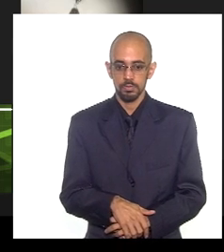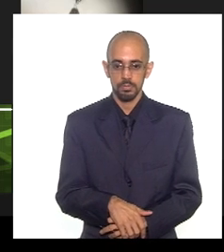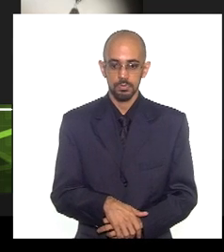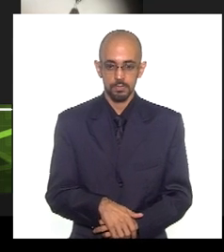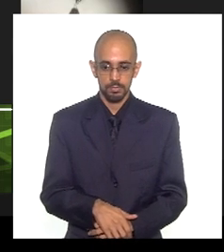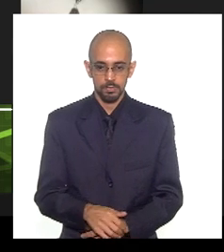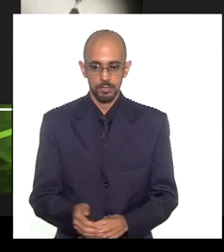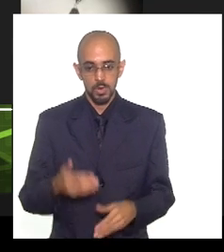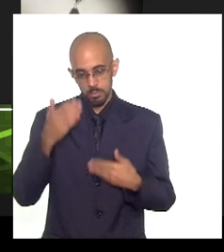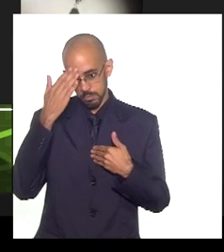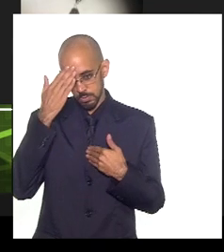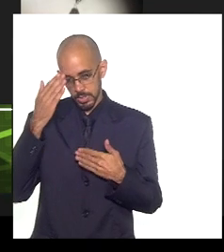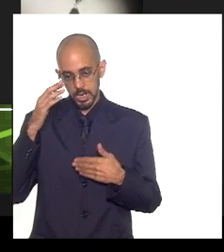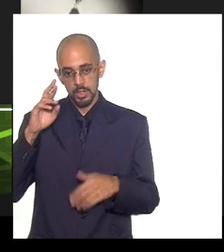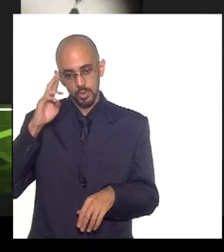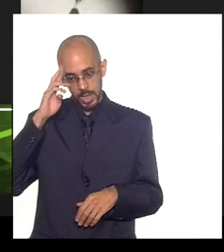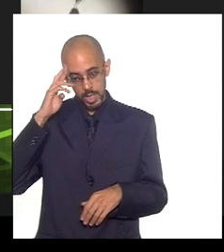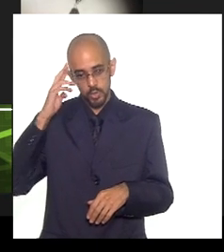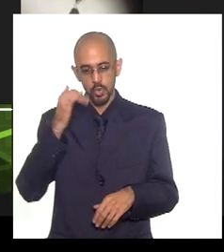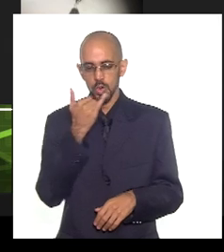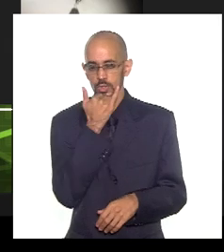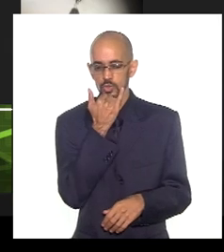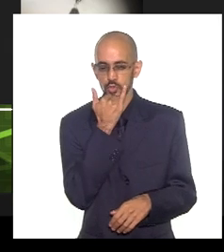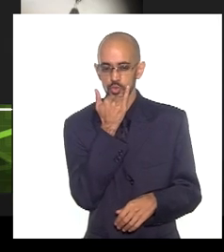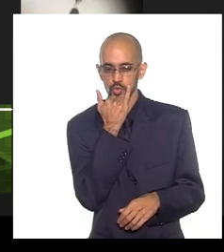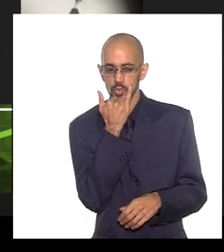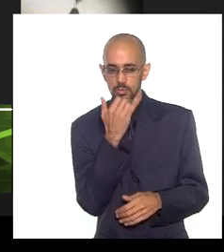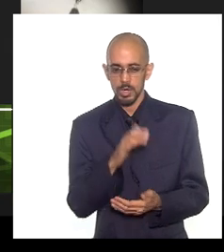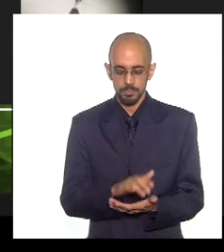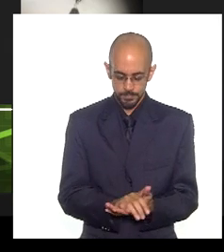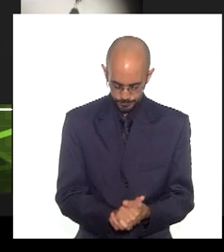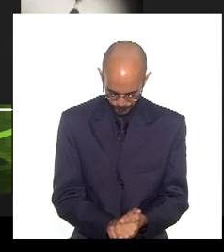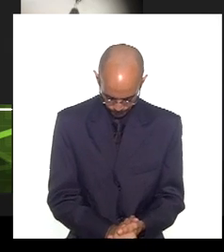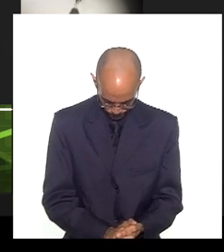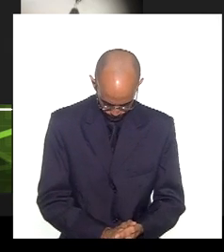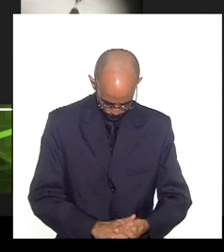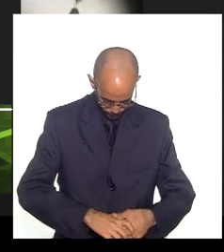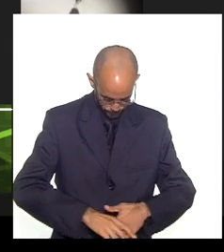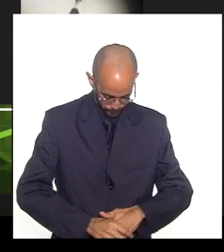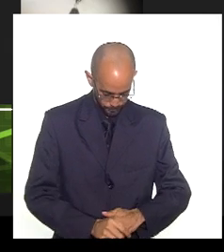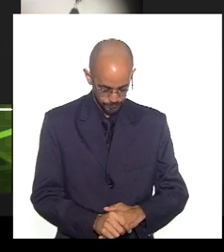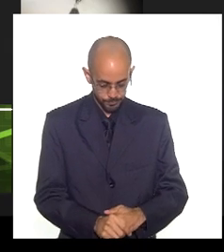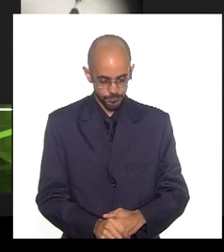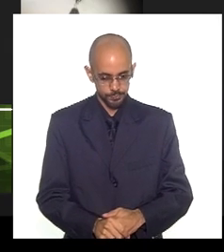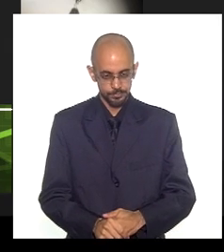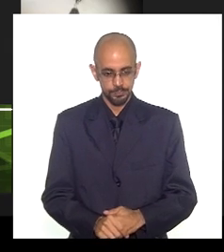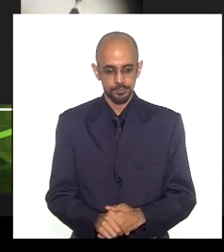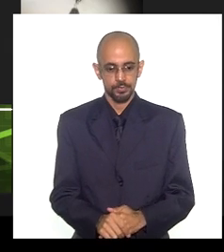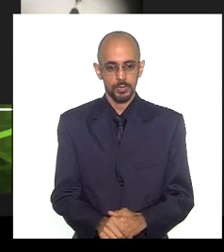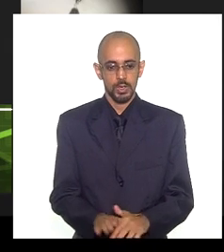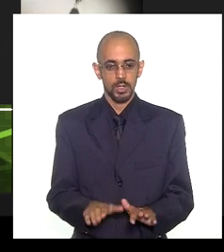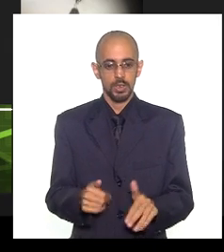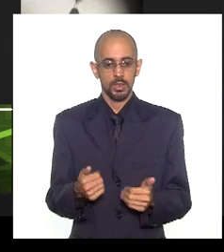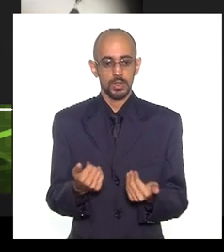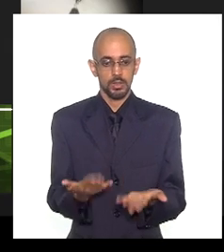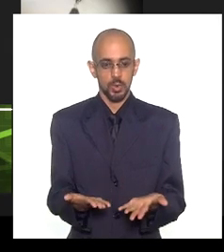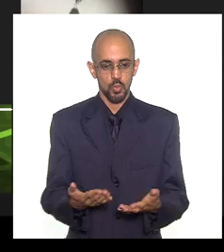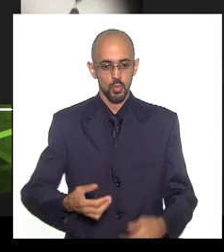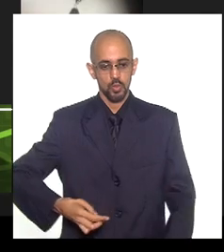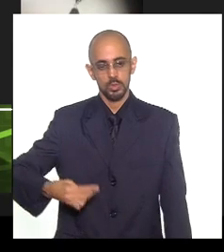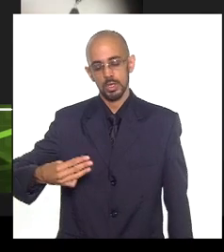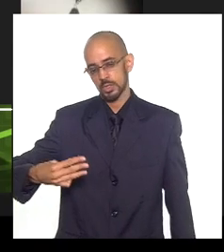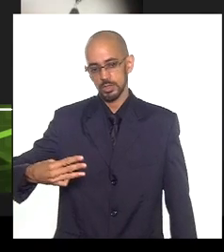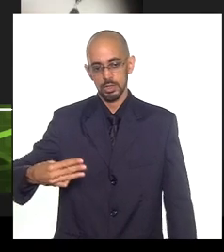obrigado reitor pode continuar desculpe vamos dar sequência à audiência obrigado deputado bom o terceiro